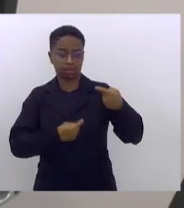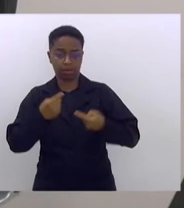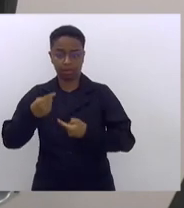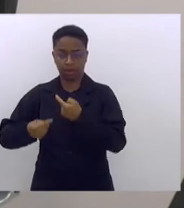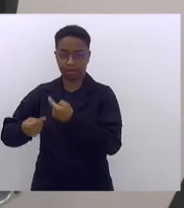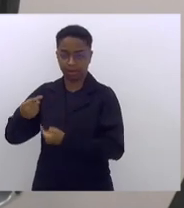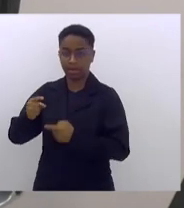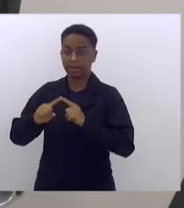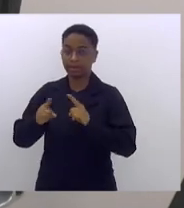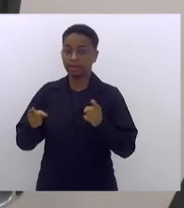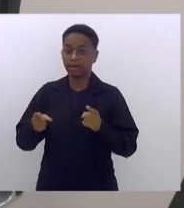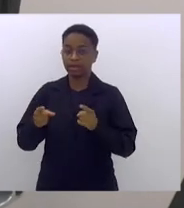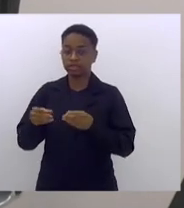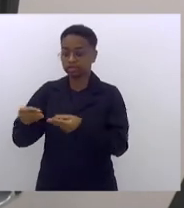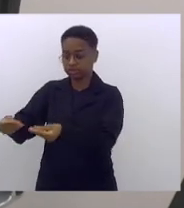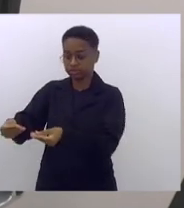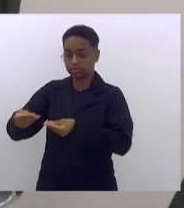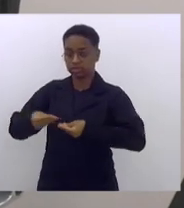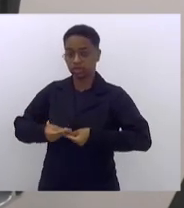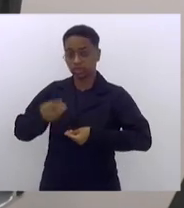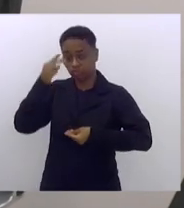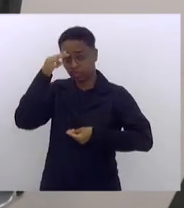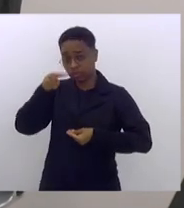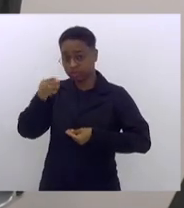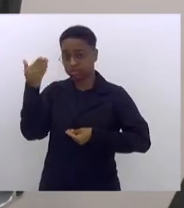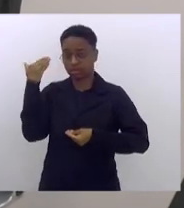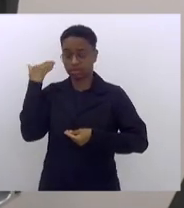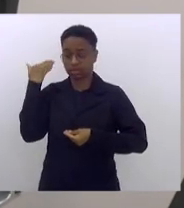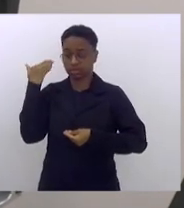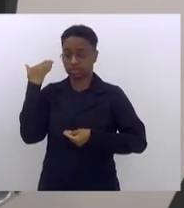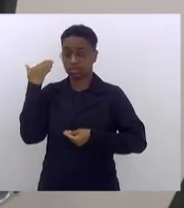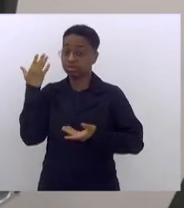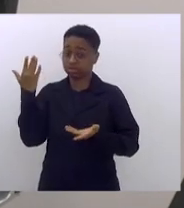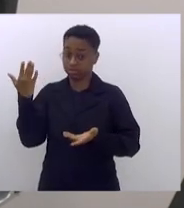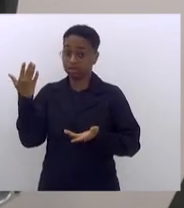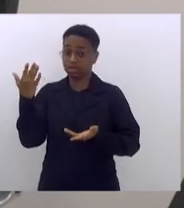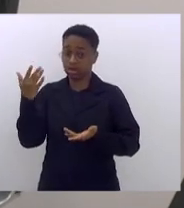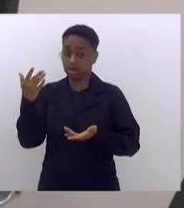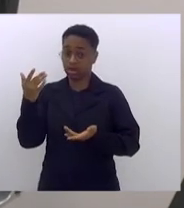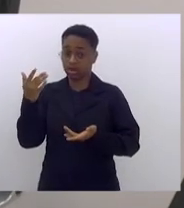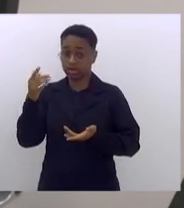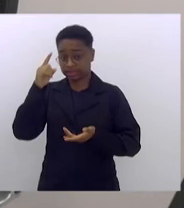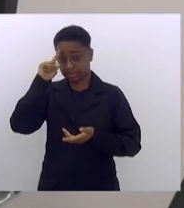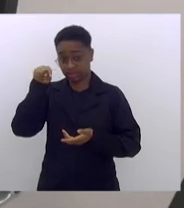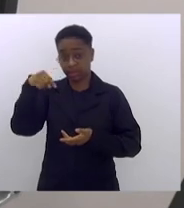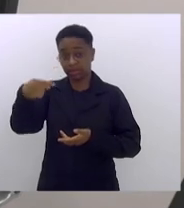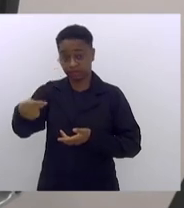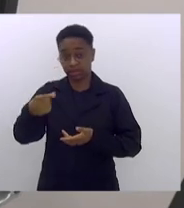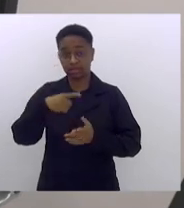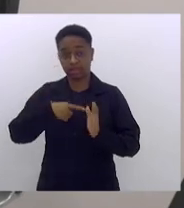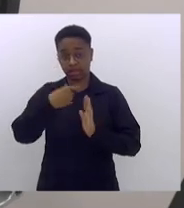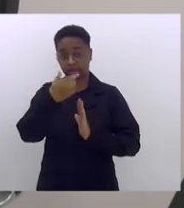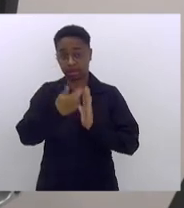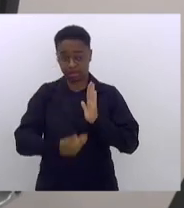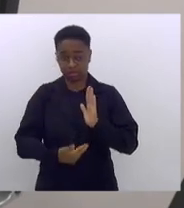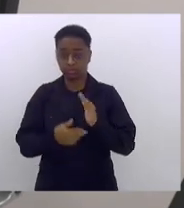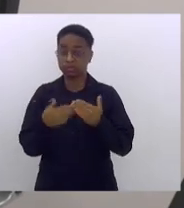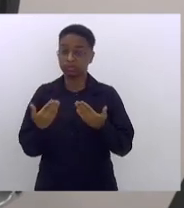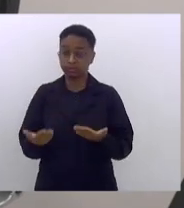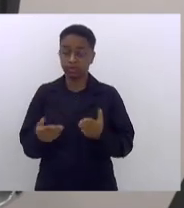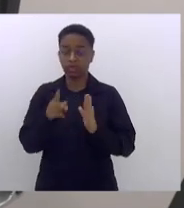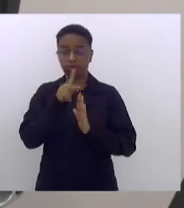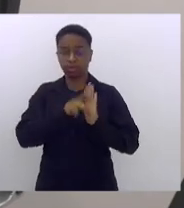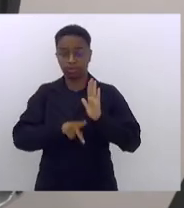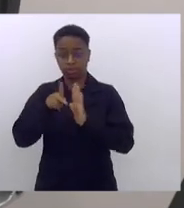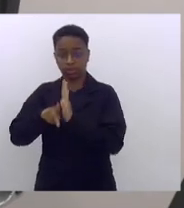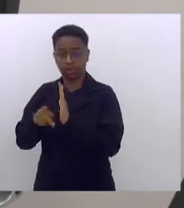acabou chegando para a CCJ tem 2 semanas, e na próxima distribuição ele vai receber um relator. Então aqui os projetos do